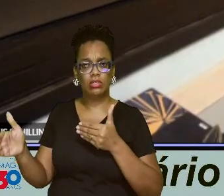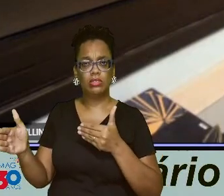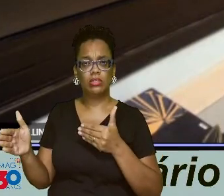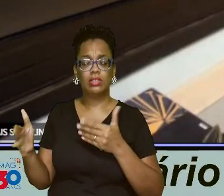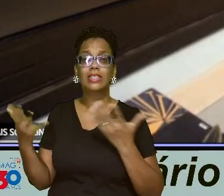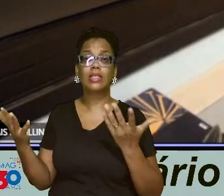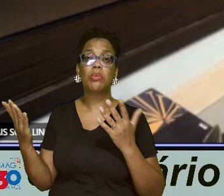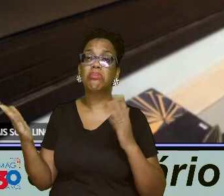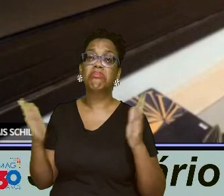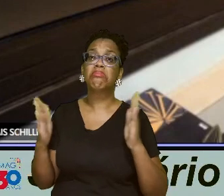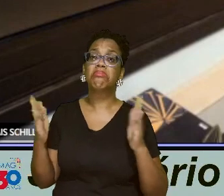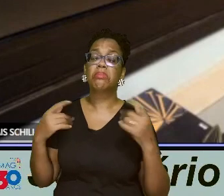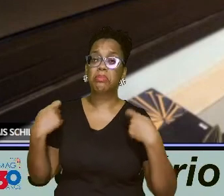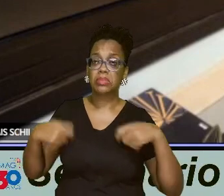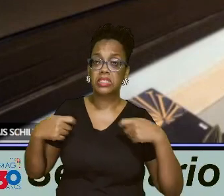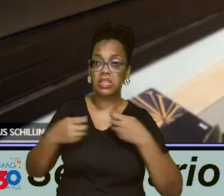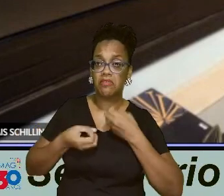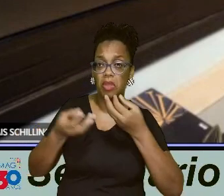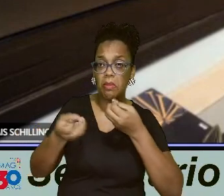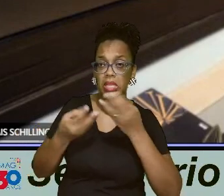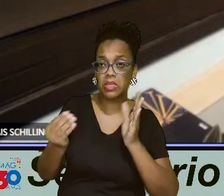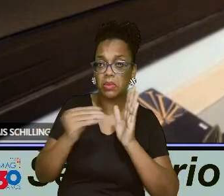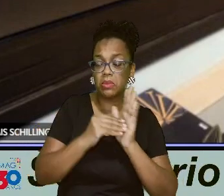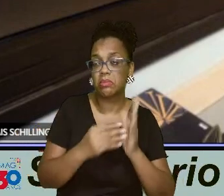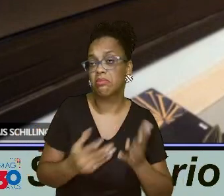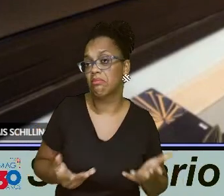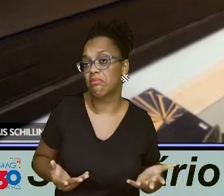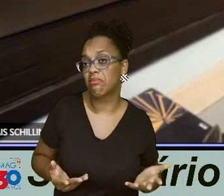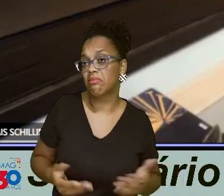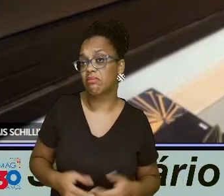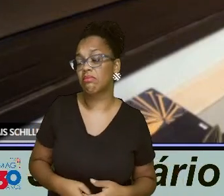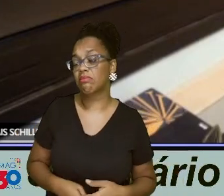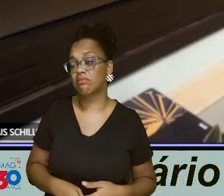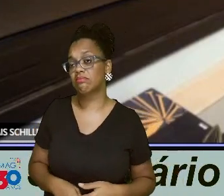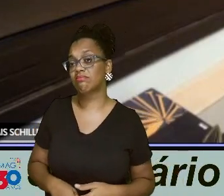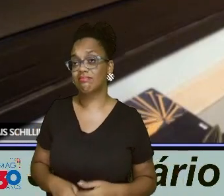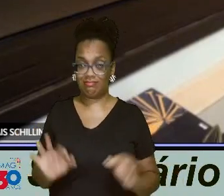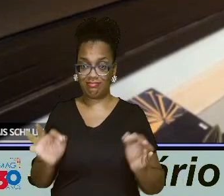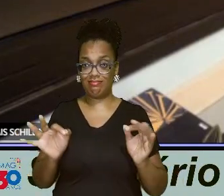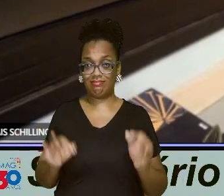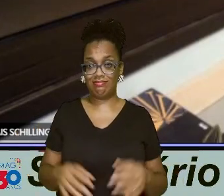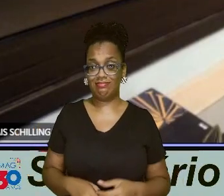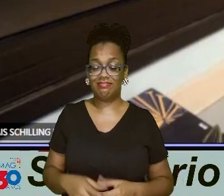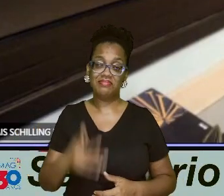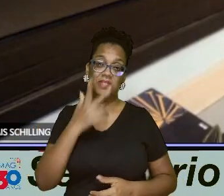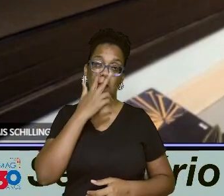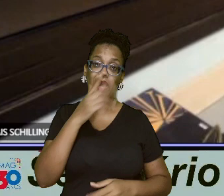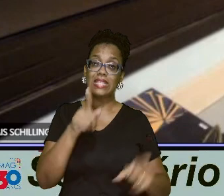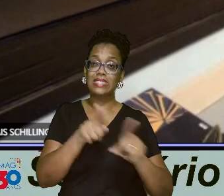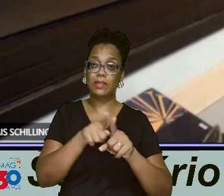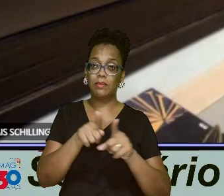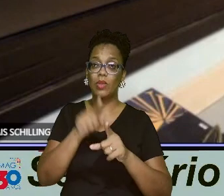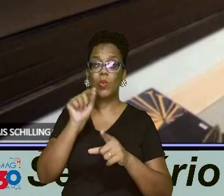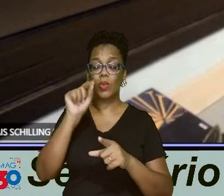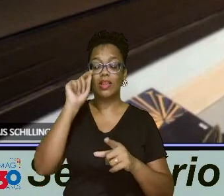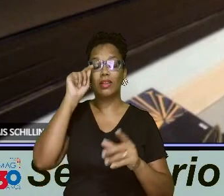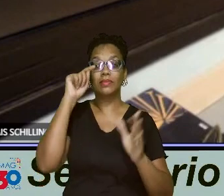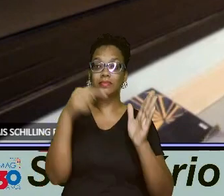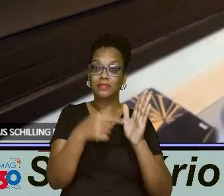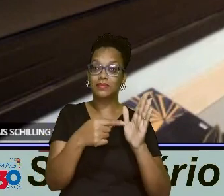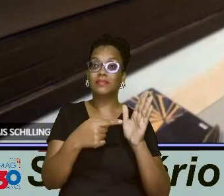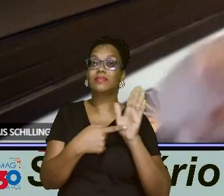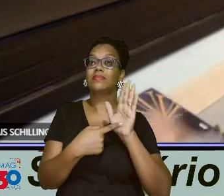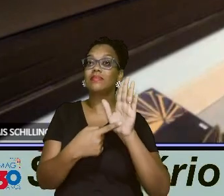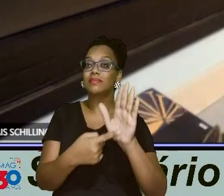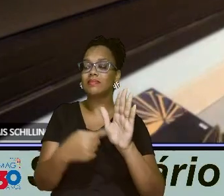que medida é necessário que essa informação venha? Né? Então, me parece, inclusive, que isso revela